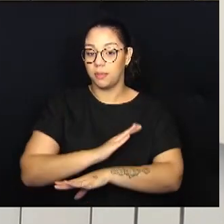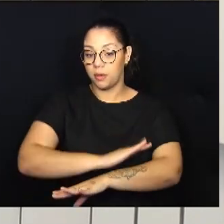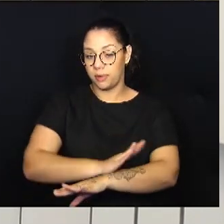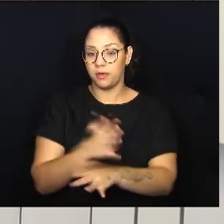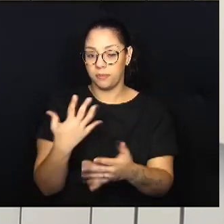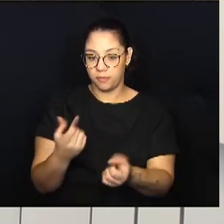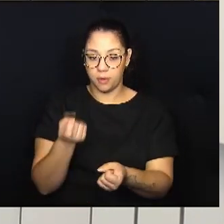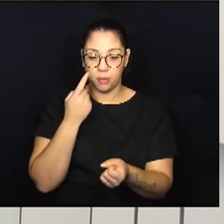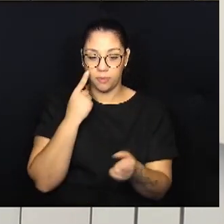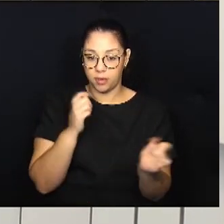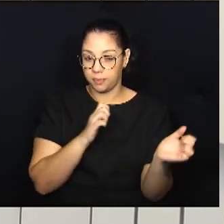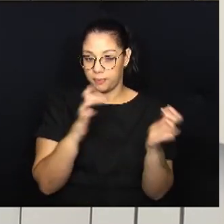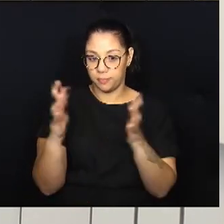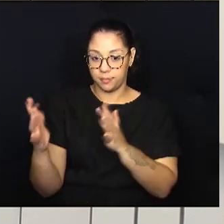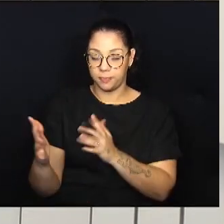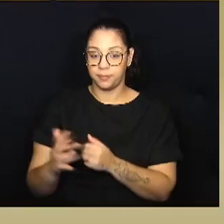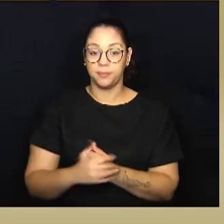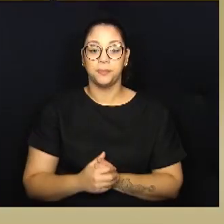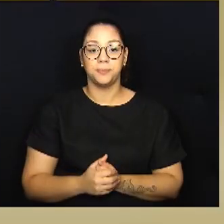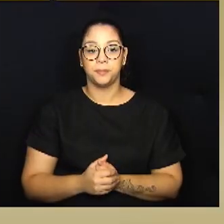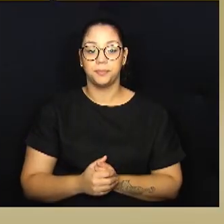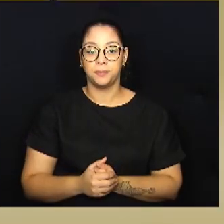Confira.